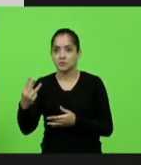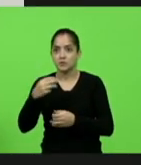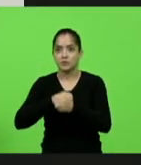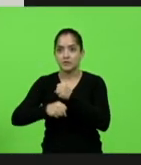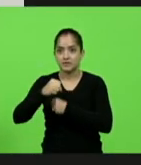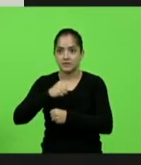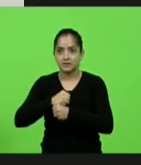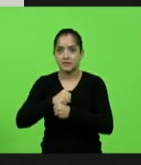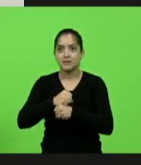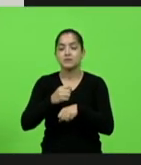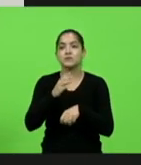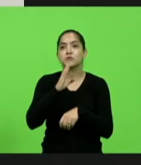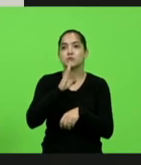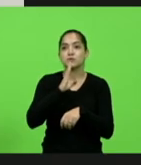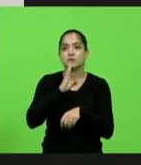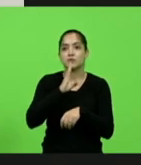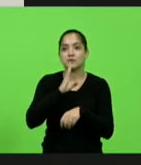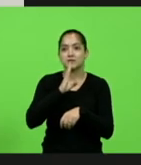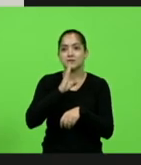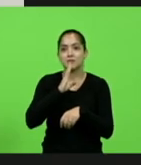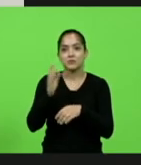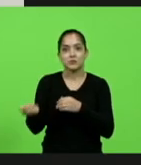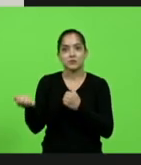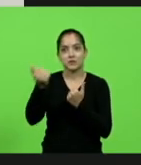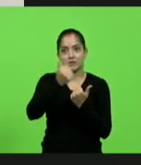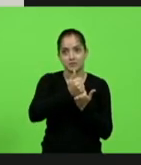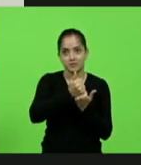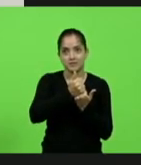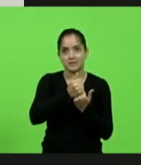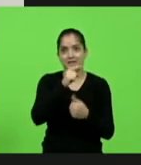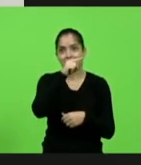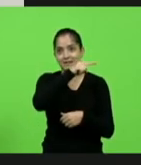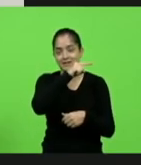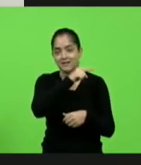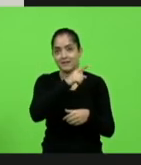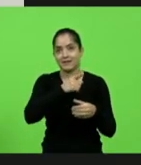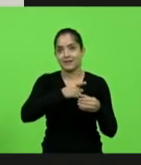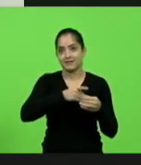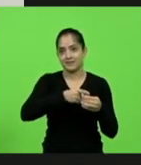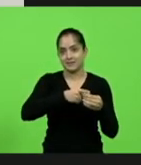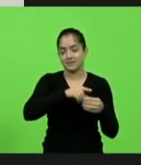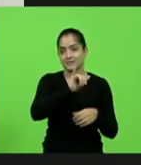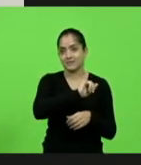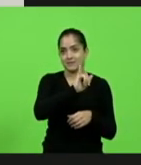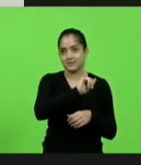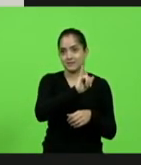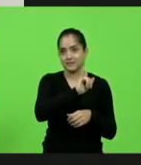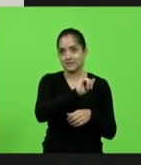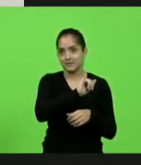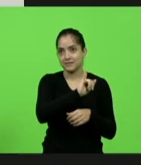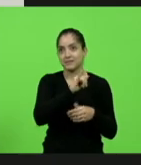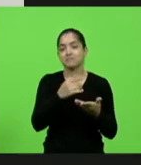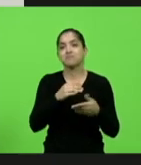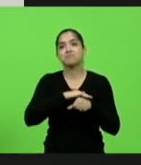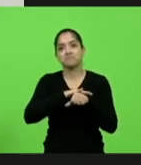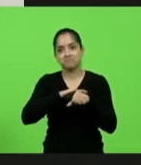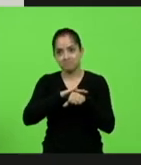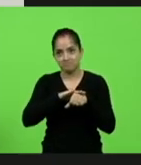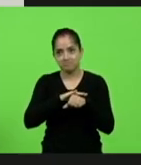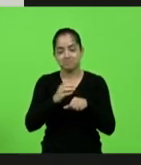nos conhecemos enquanto era substituto em Itajaí e atuei na execução penal, tivemos algumas boas conversas naquela